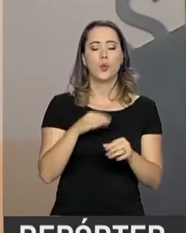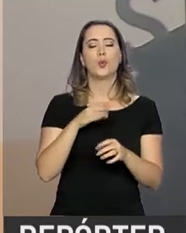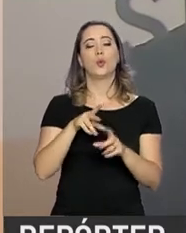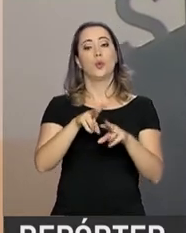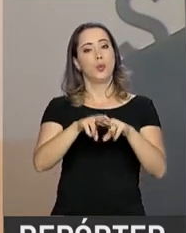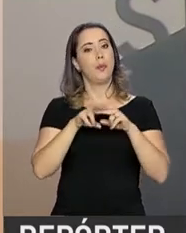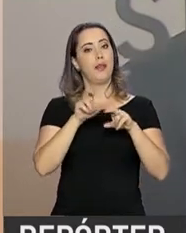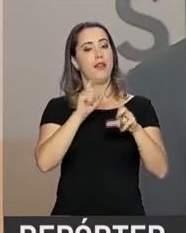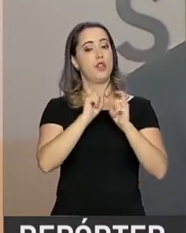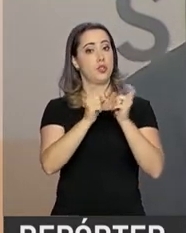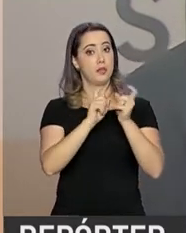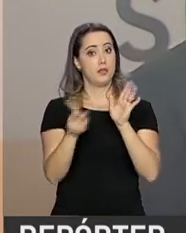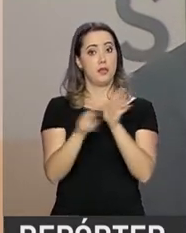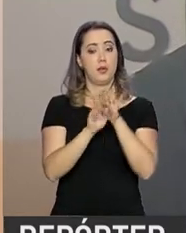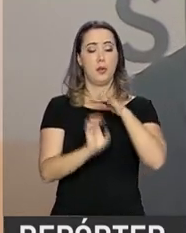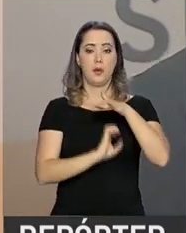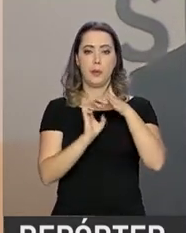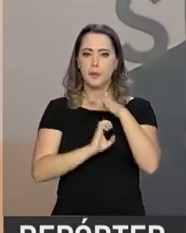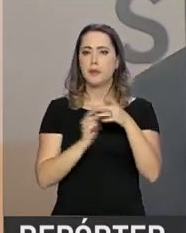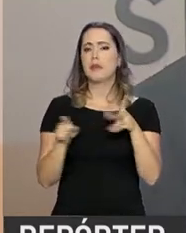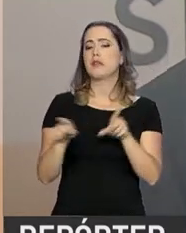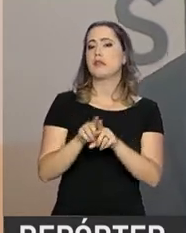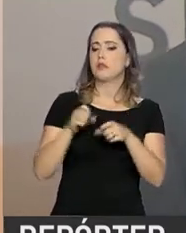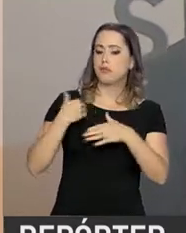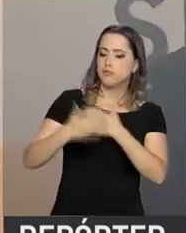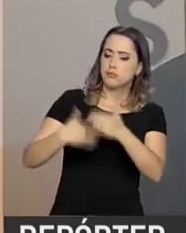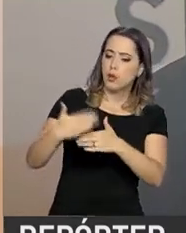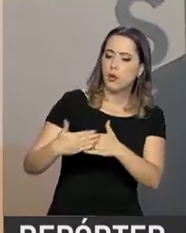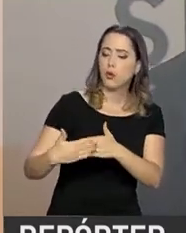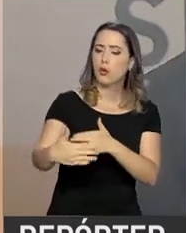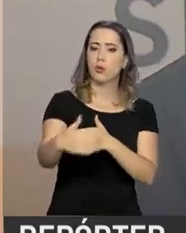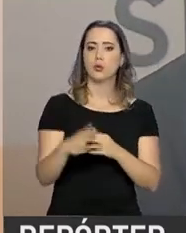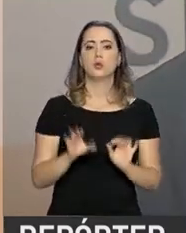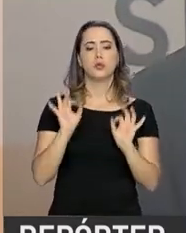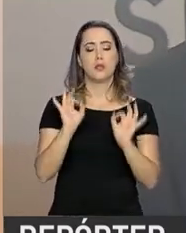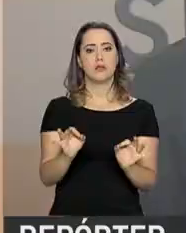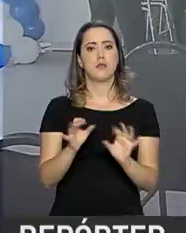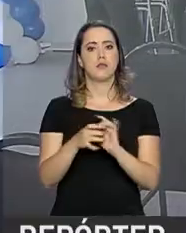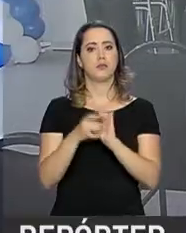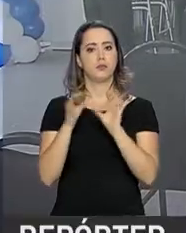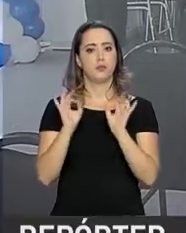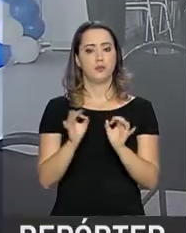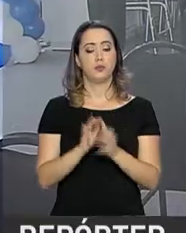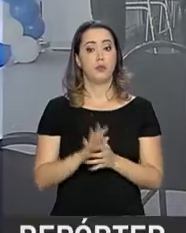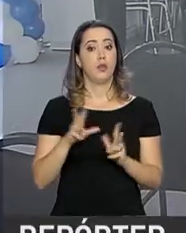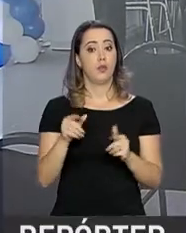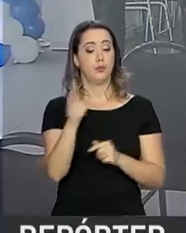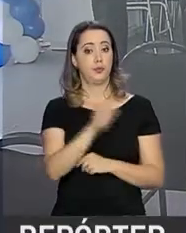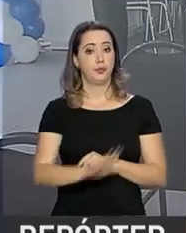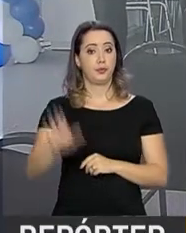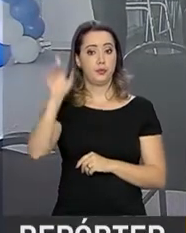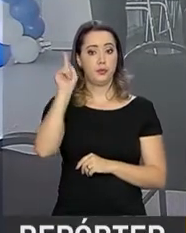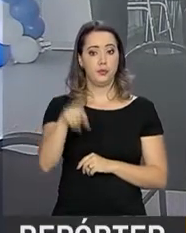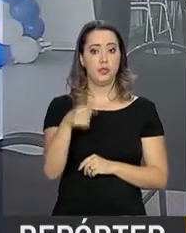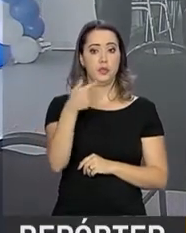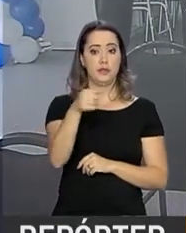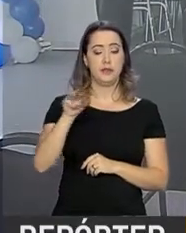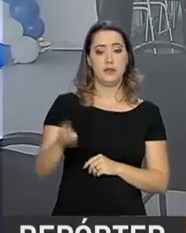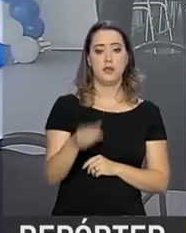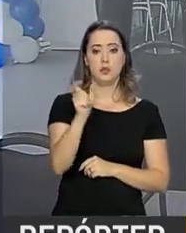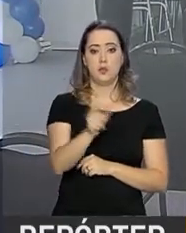se fortaleça e continue no mercado, mas registrado, licenciado. Em todo o país, são 7